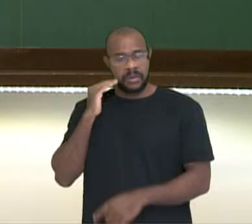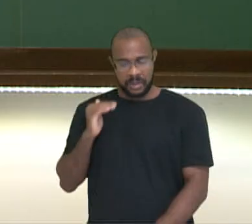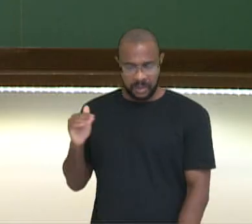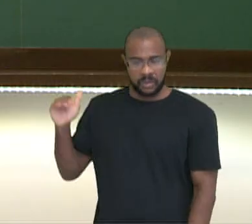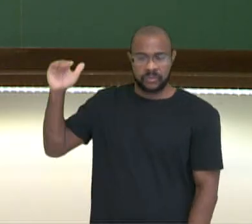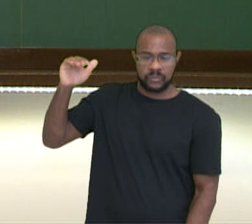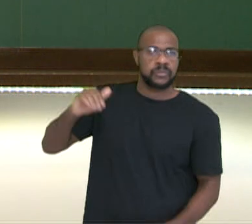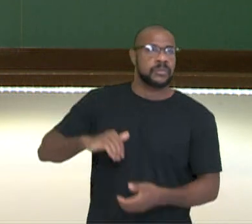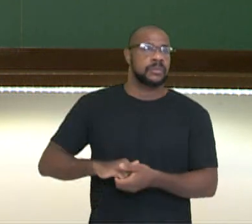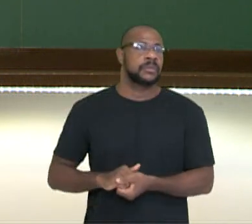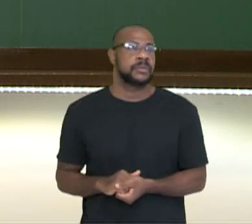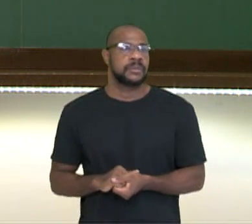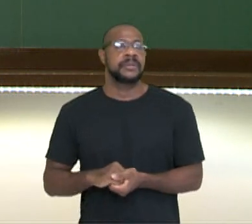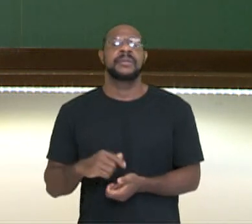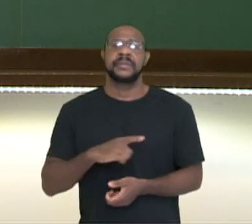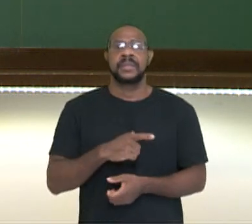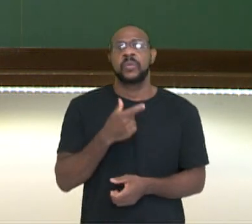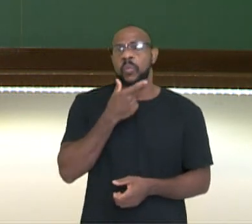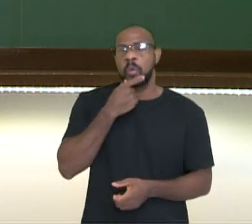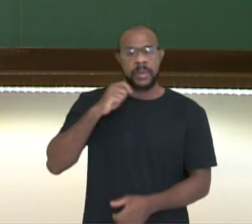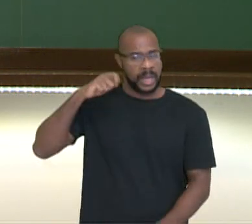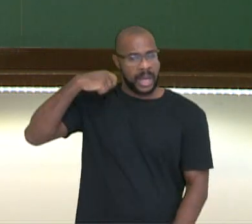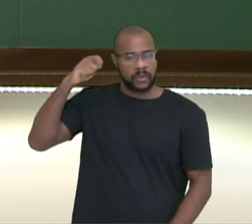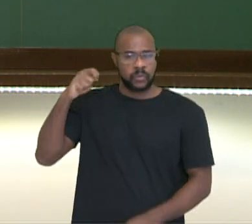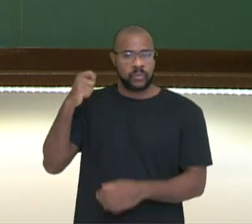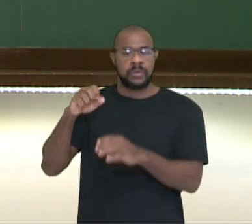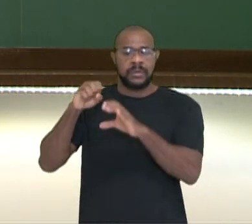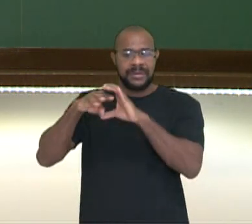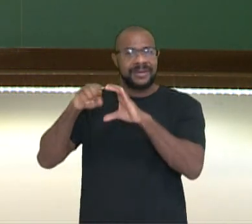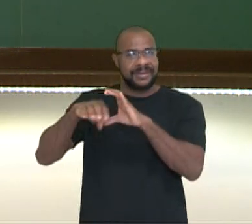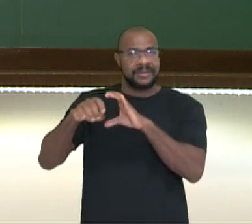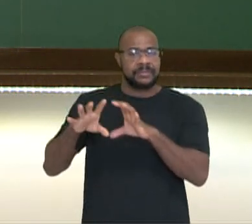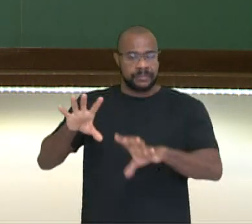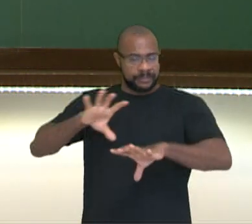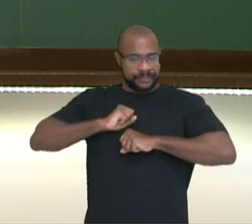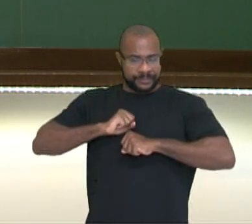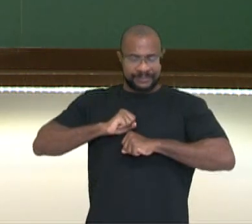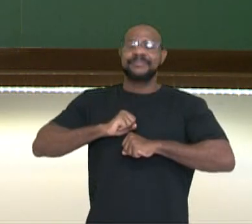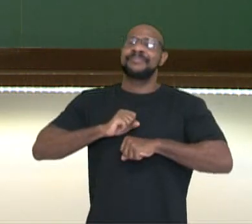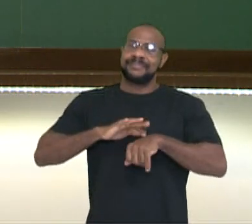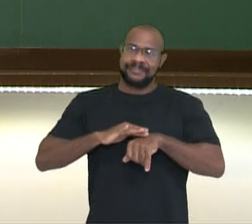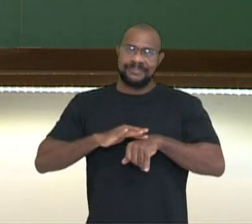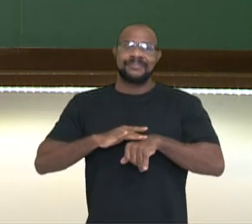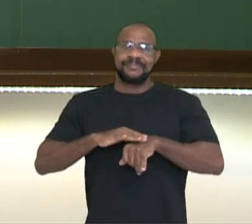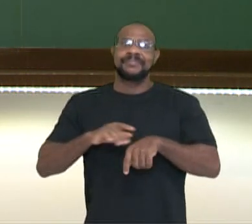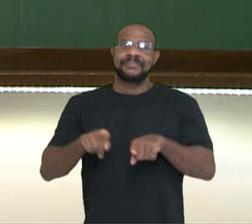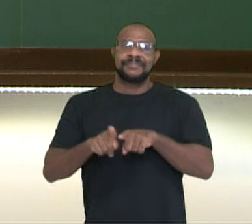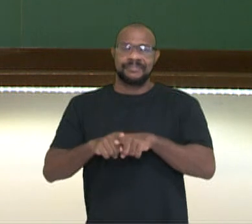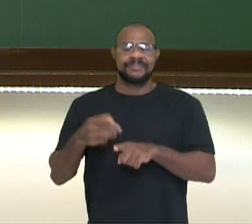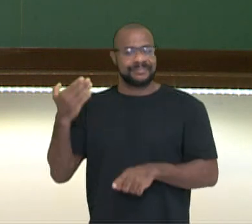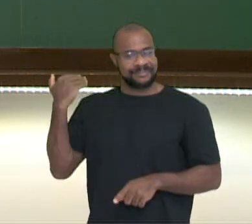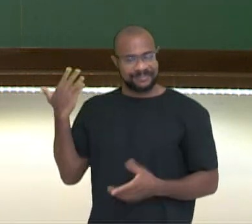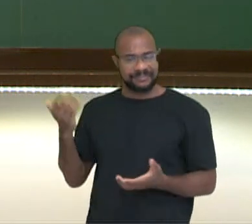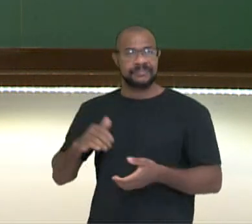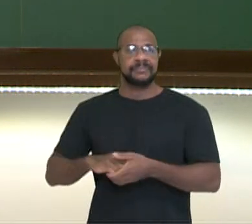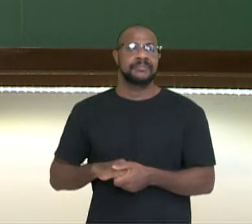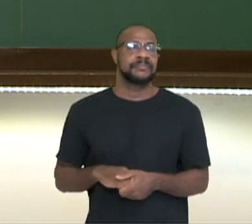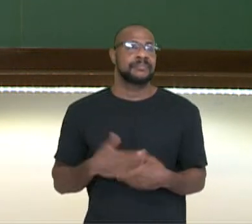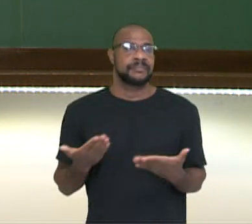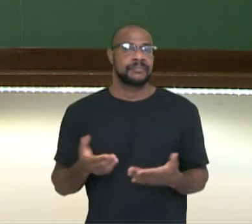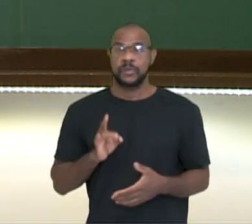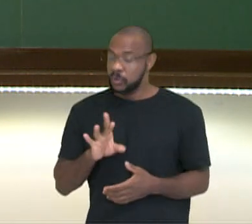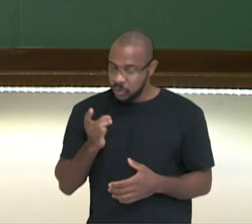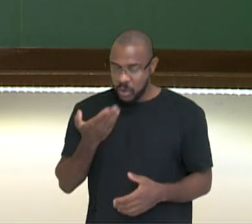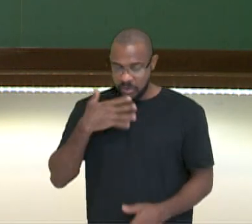Globo que desenvolveu essa doença, né? Que foi infectado pelo Zika e acabou desenvolvendo a síndrome de Guillain-Barré. Então veja que não é um problema só